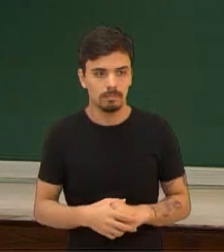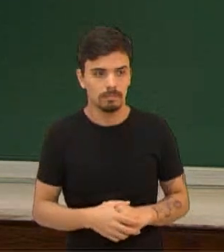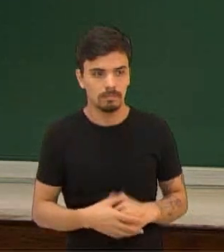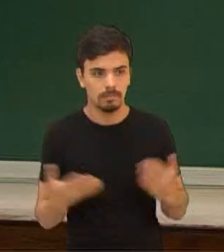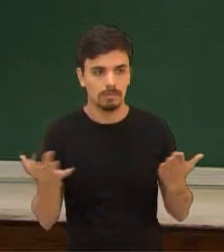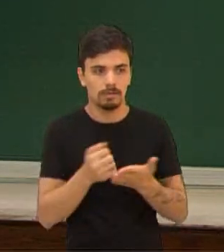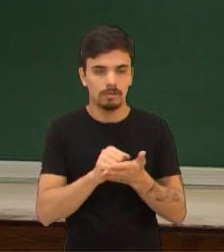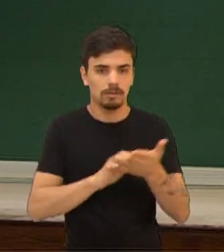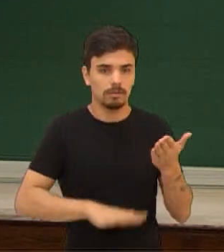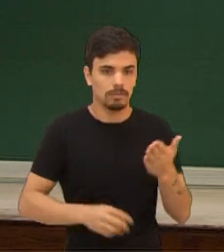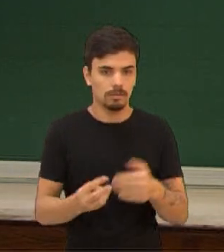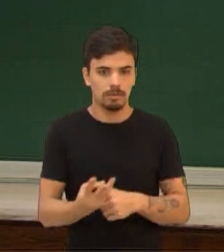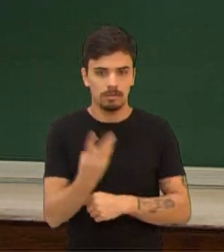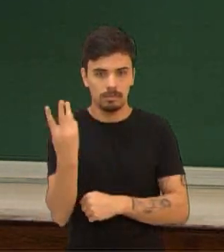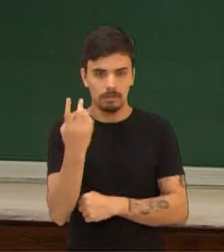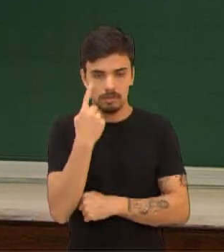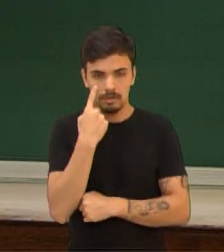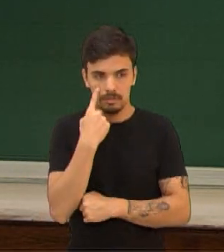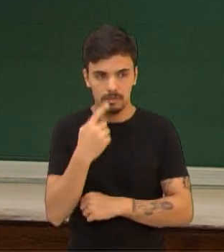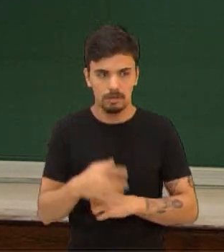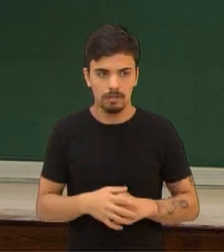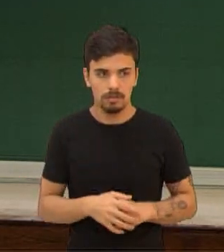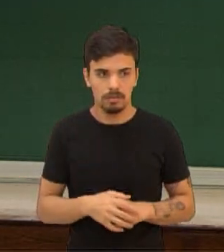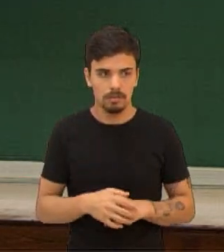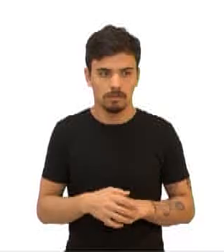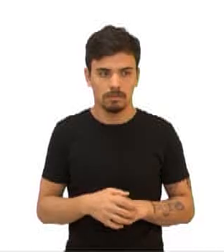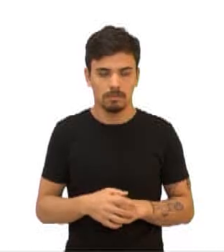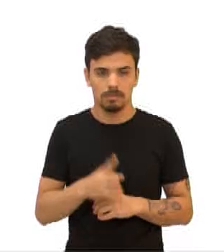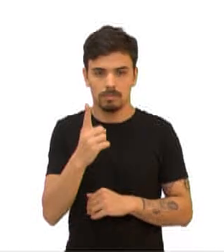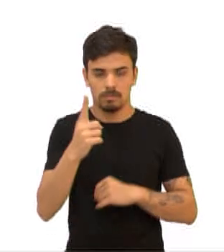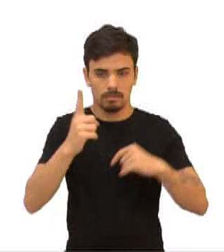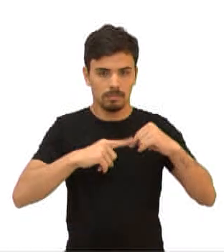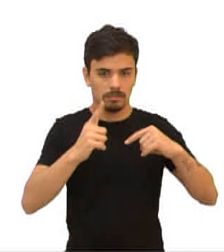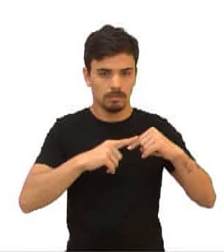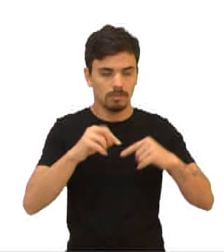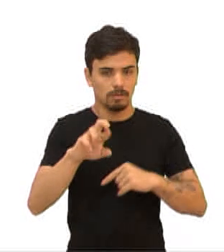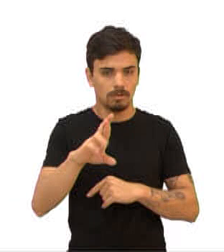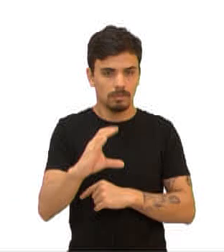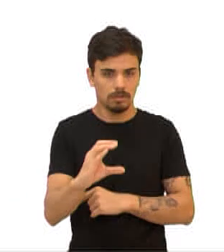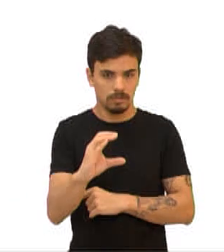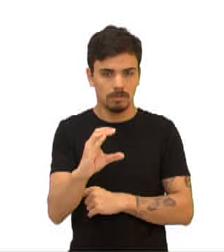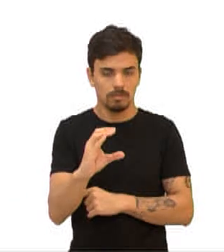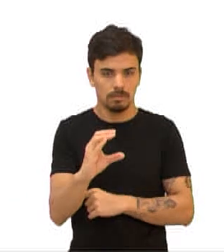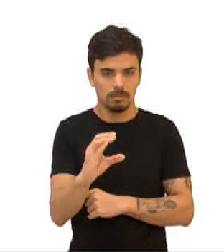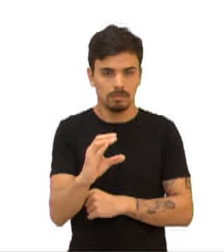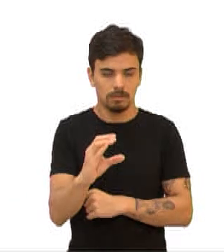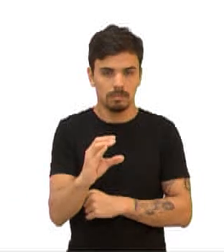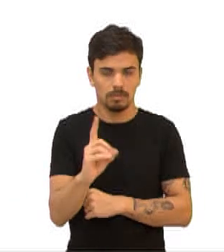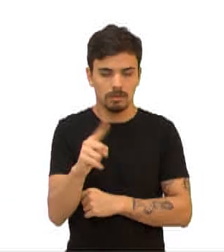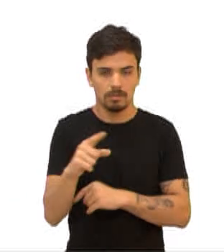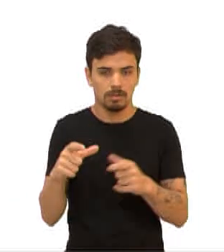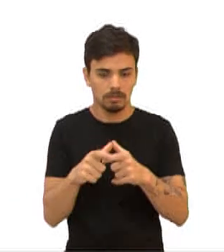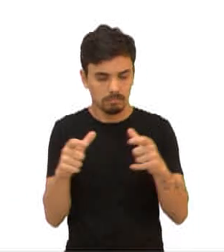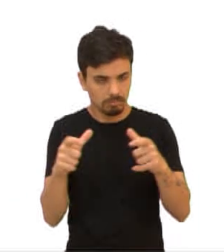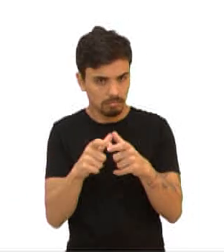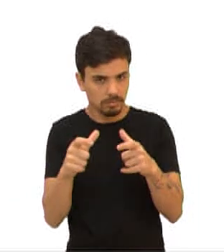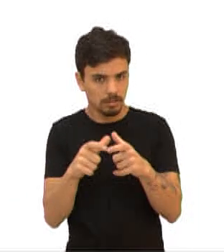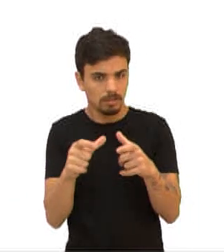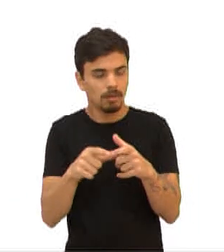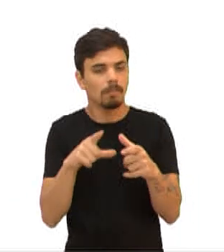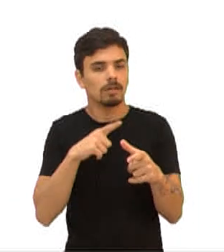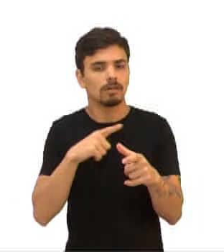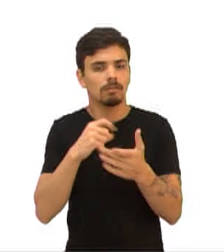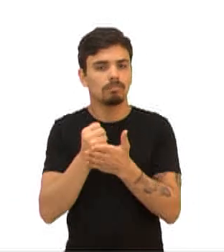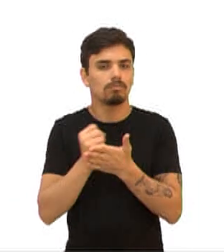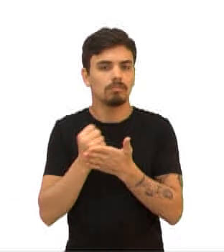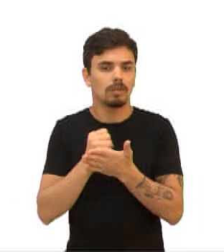Vamos fazer um exercício para praticar isso, ok? Um circuito RC, tá? Ele foi dimensionado para servir como